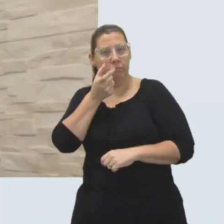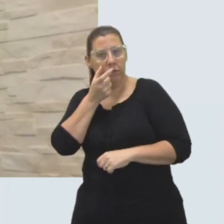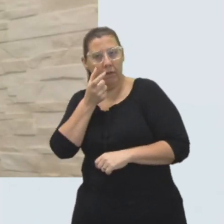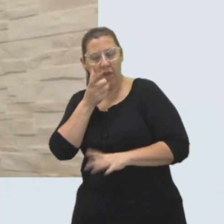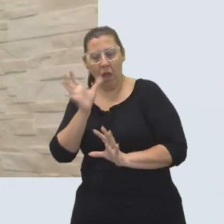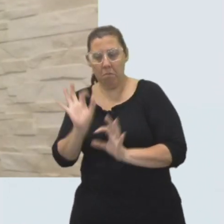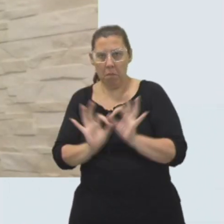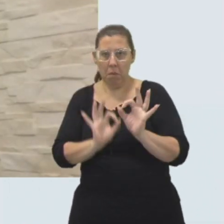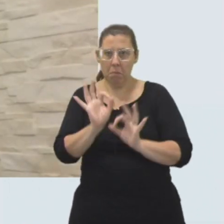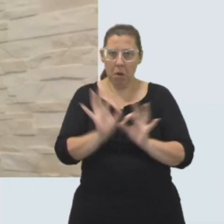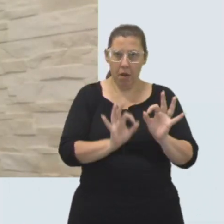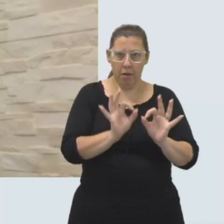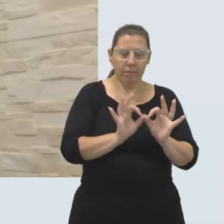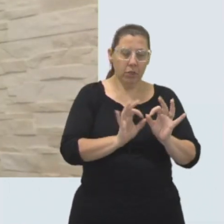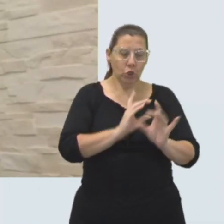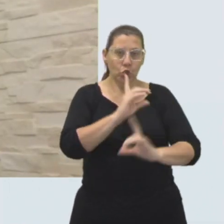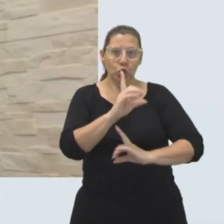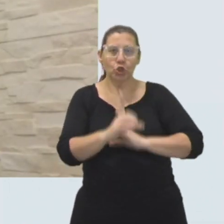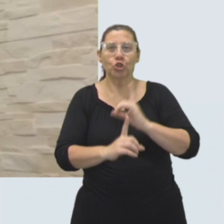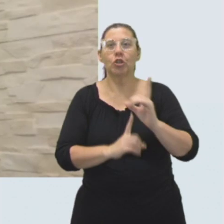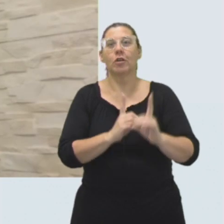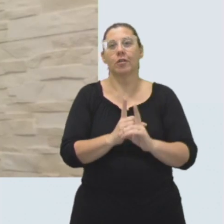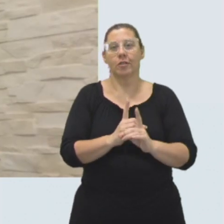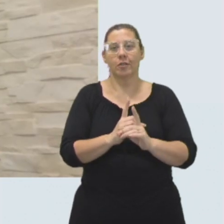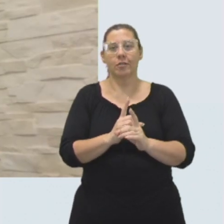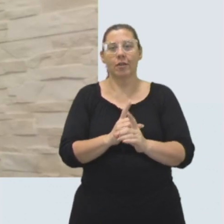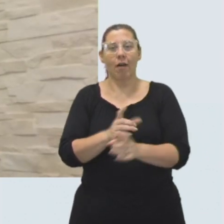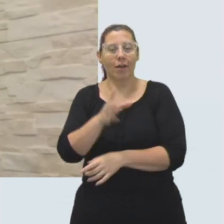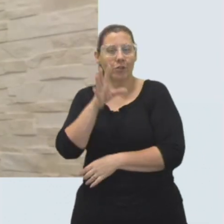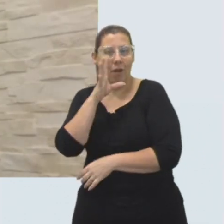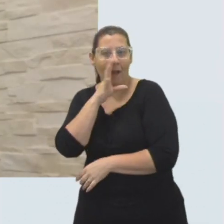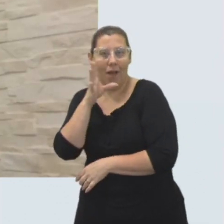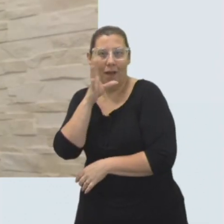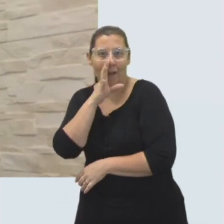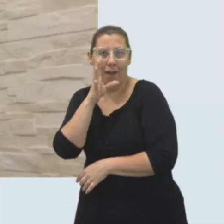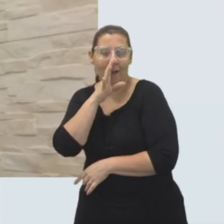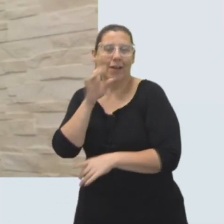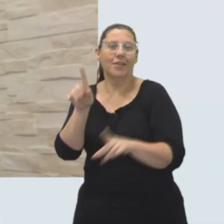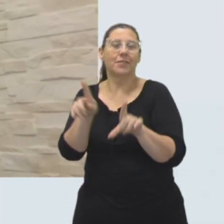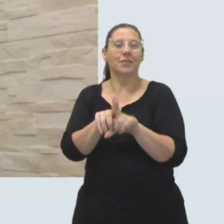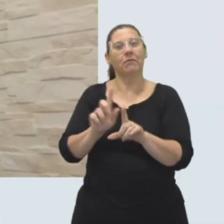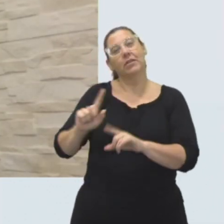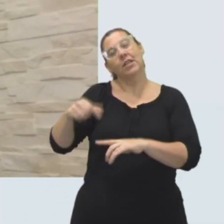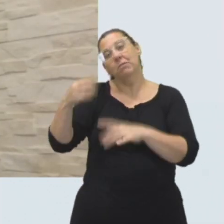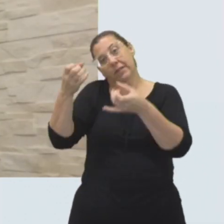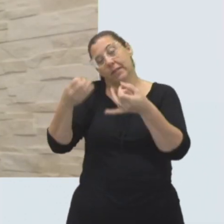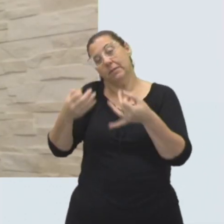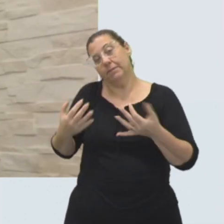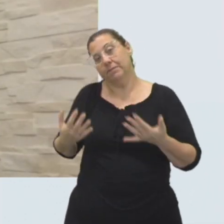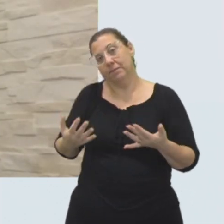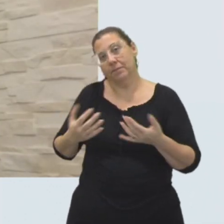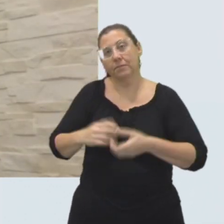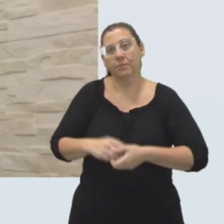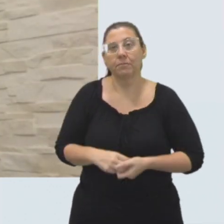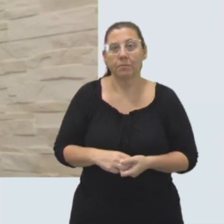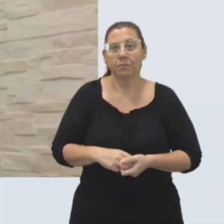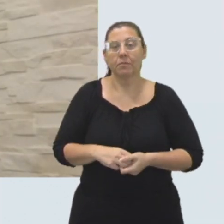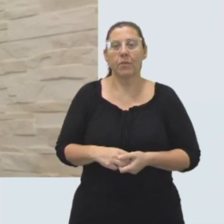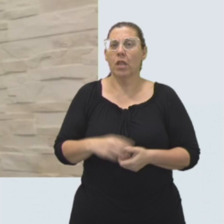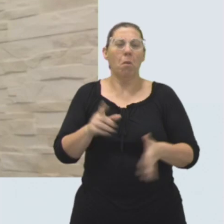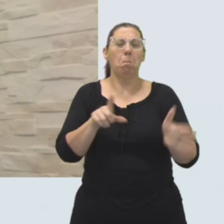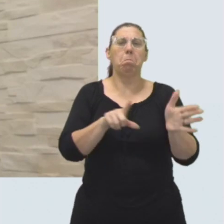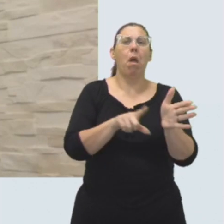produções digitais, apreciar essas produções, né? E depois falar sobre elas, não com perguntas